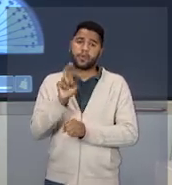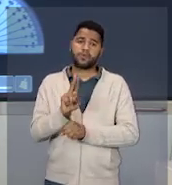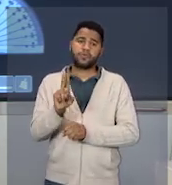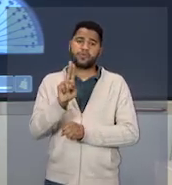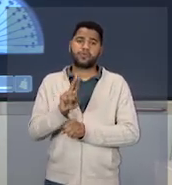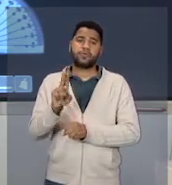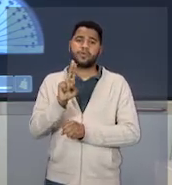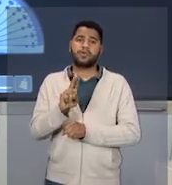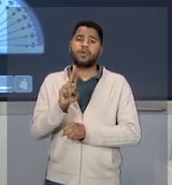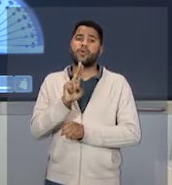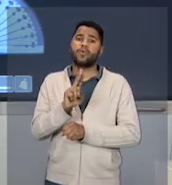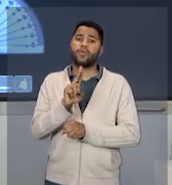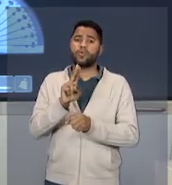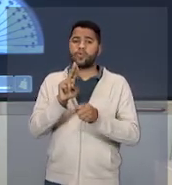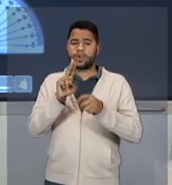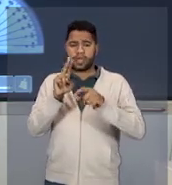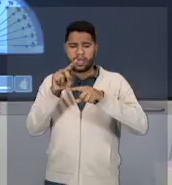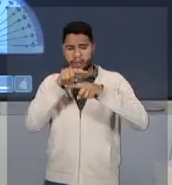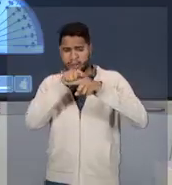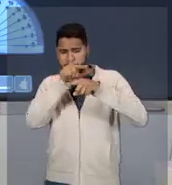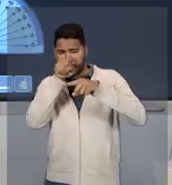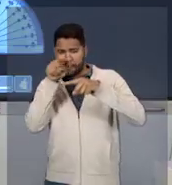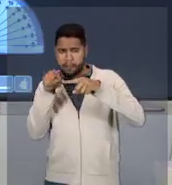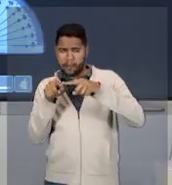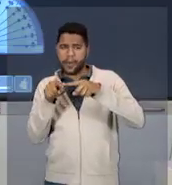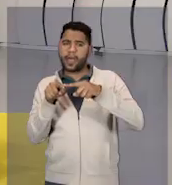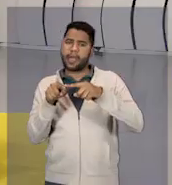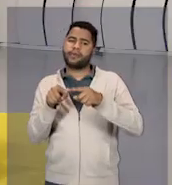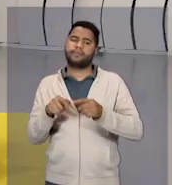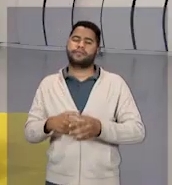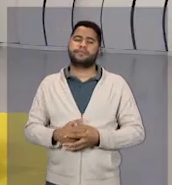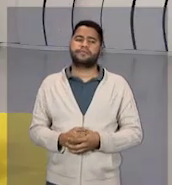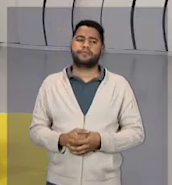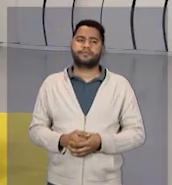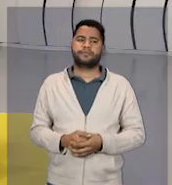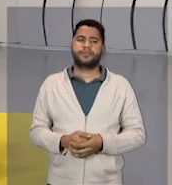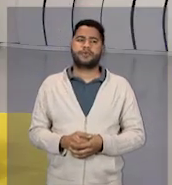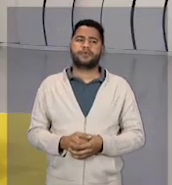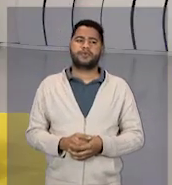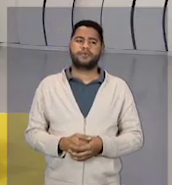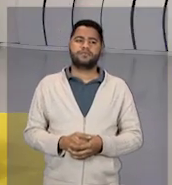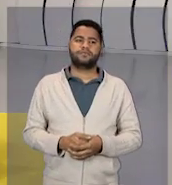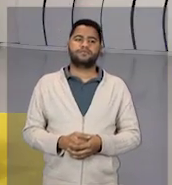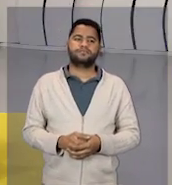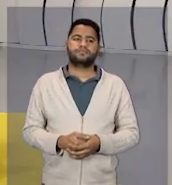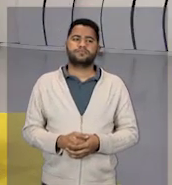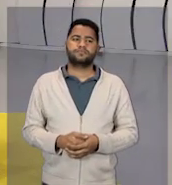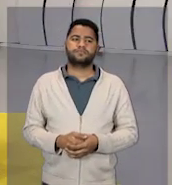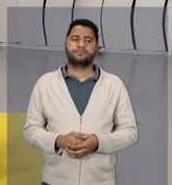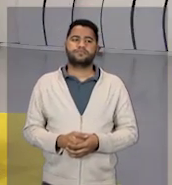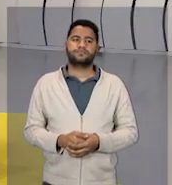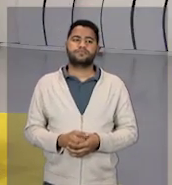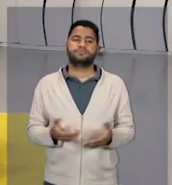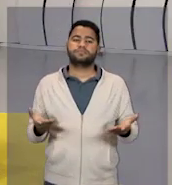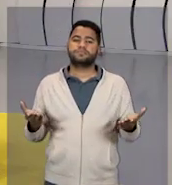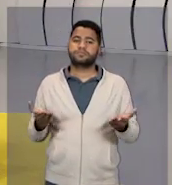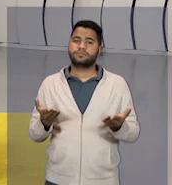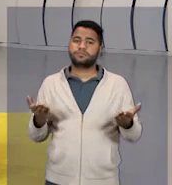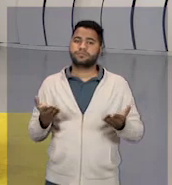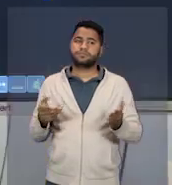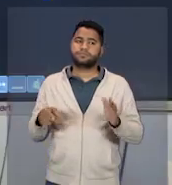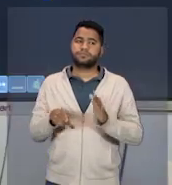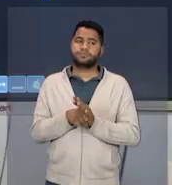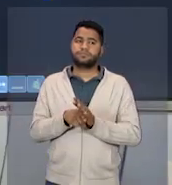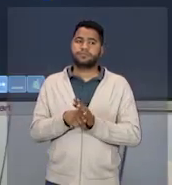transferidor desde que você saiba os outros ângulos, né? Você tem que saber os outros ângulos, tá bem? Para fazer conta. Vamos agora aqui num